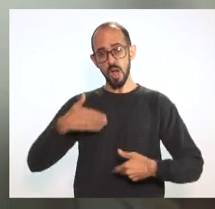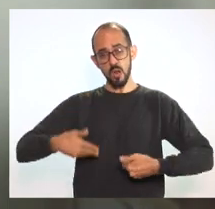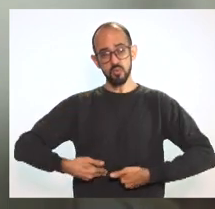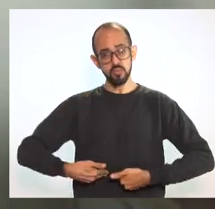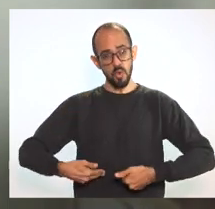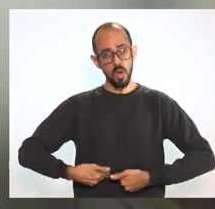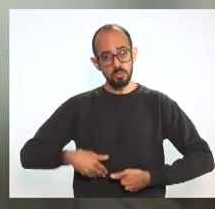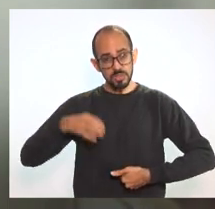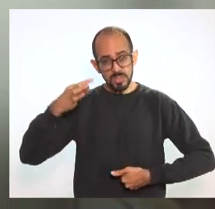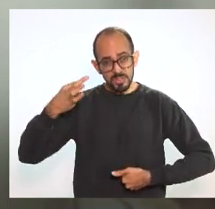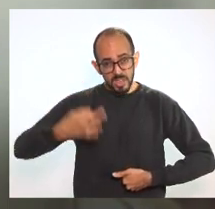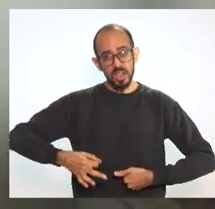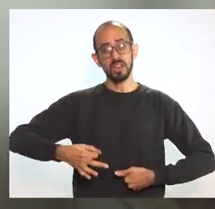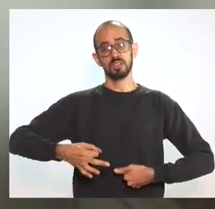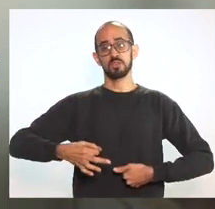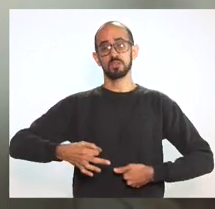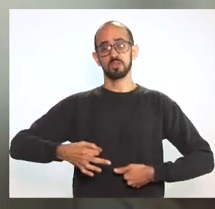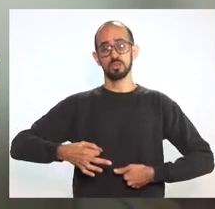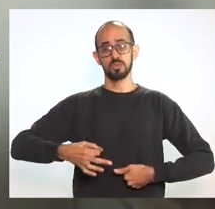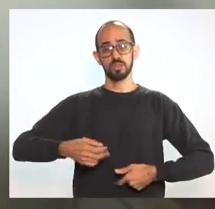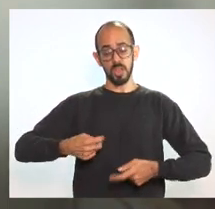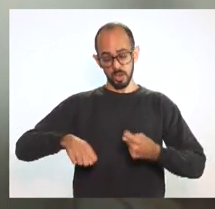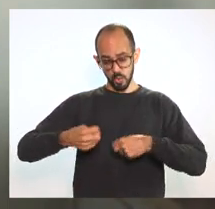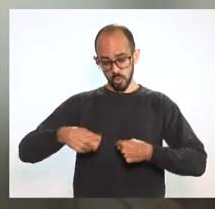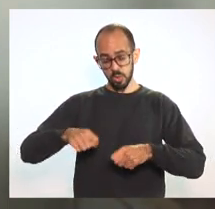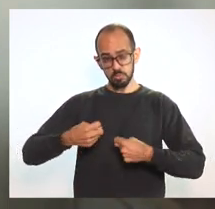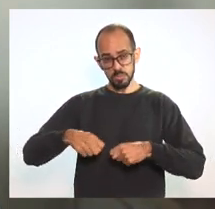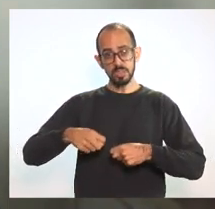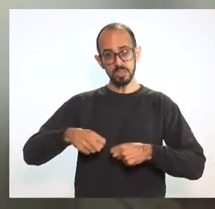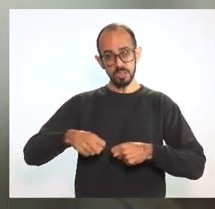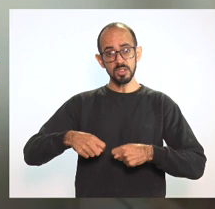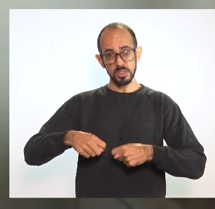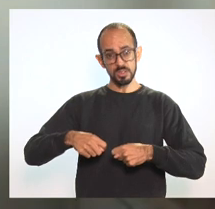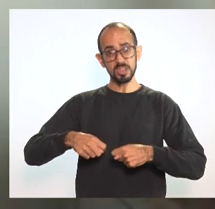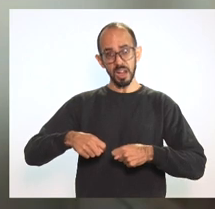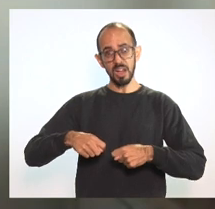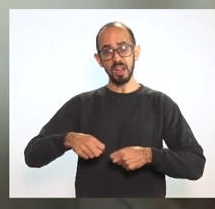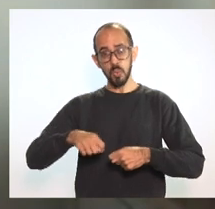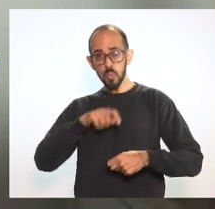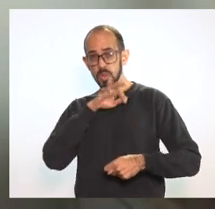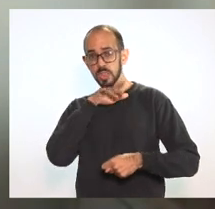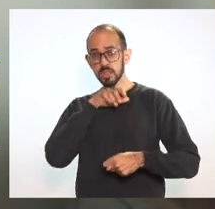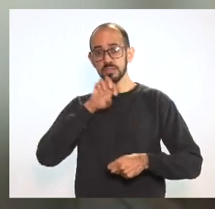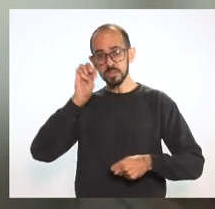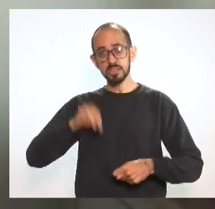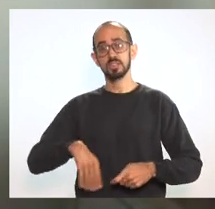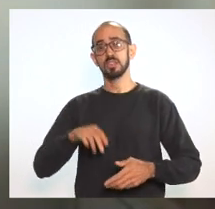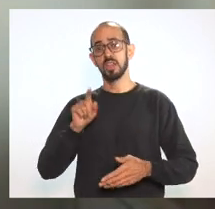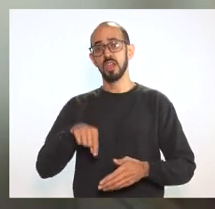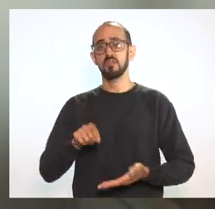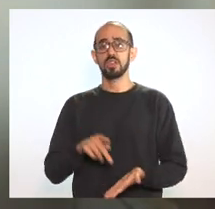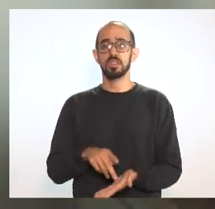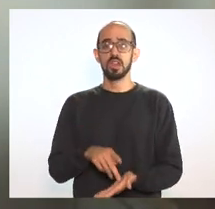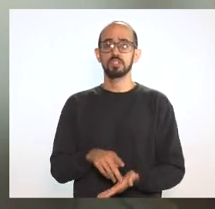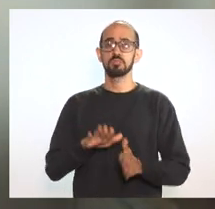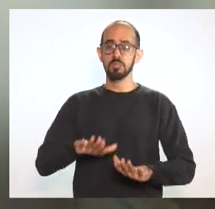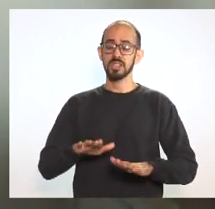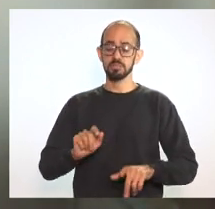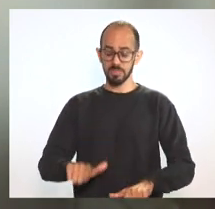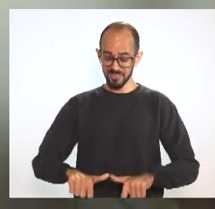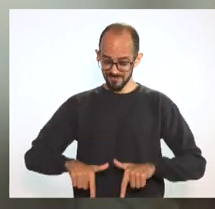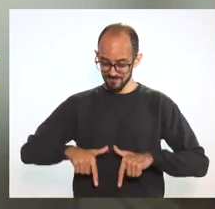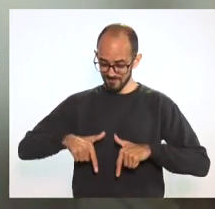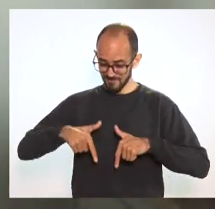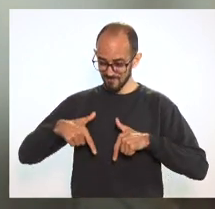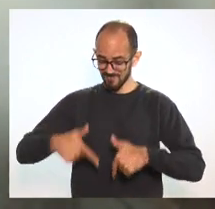mesmo, e que a economia está abalada, e está mesmo. Mas para enfrentar a Covid e